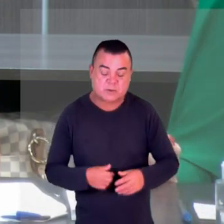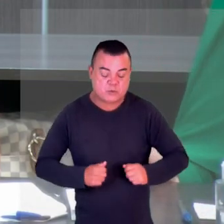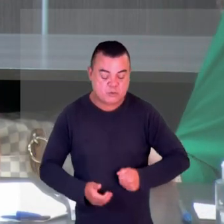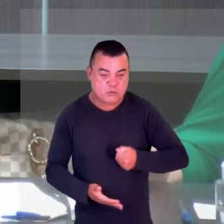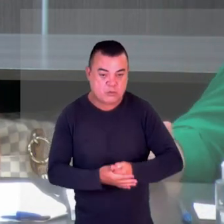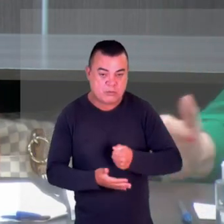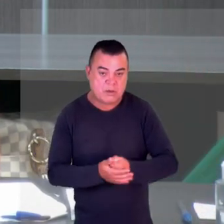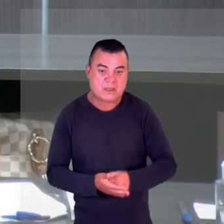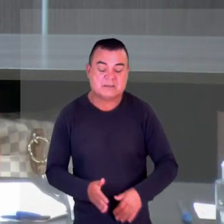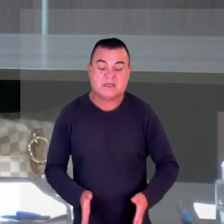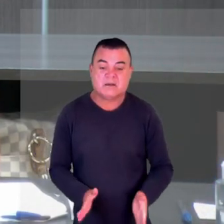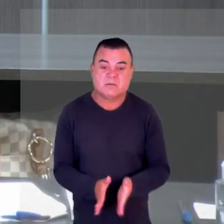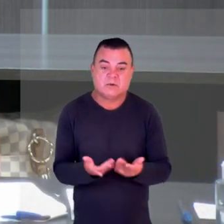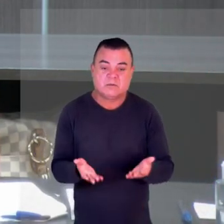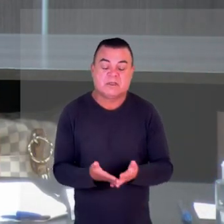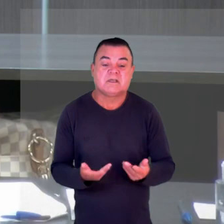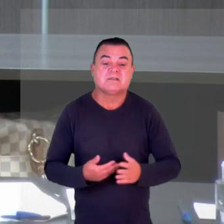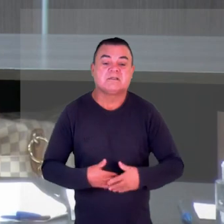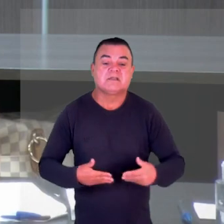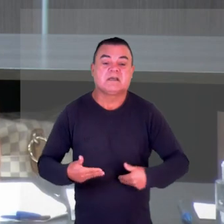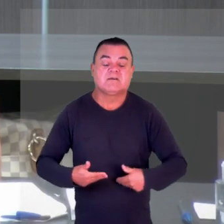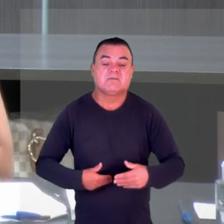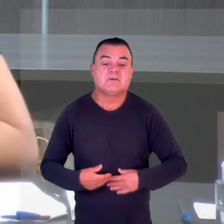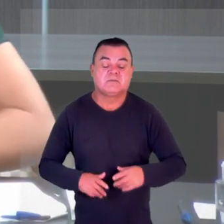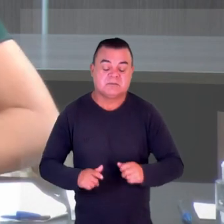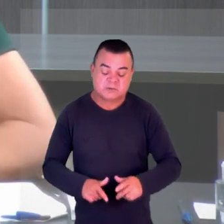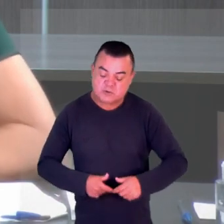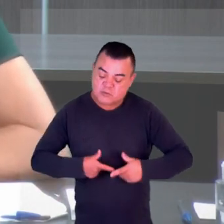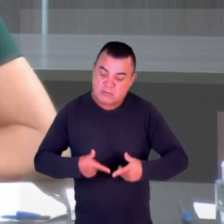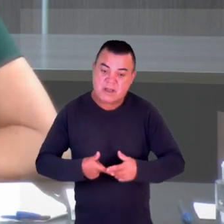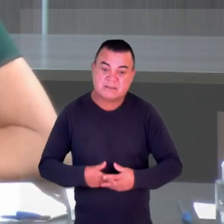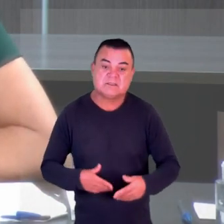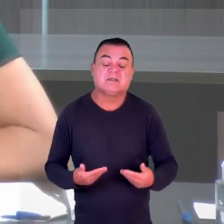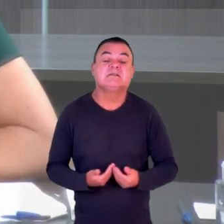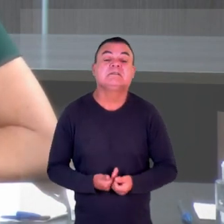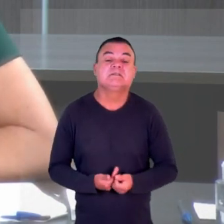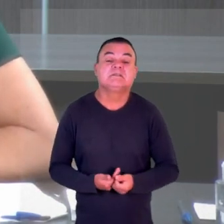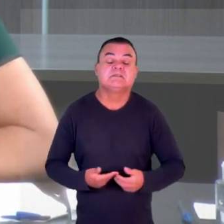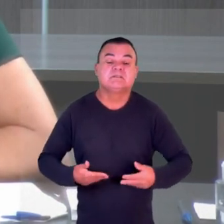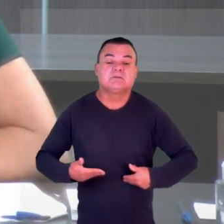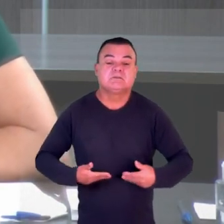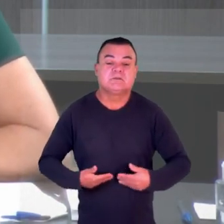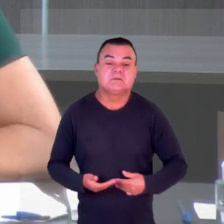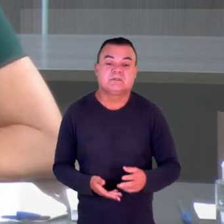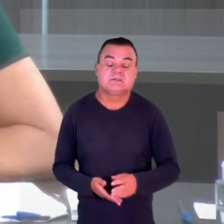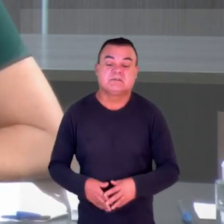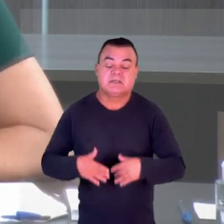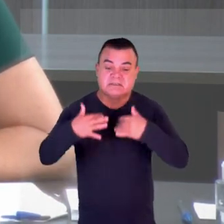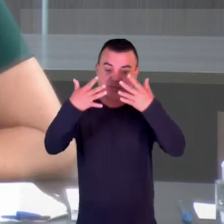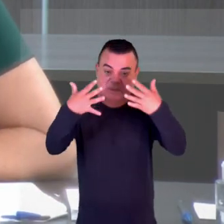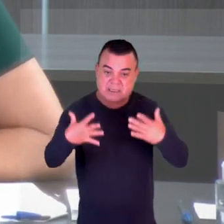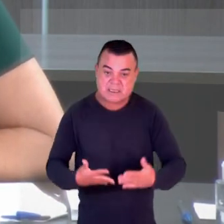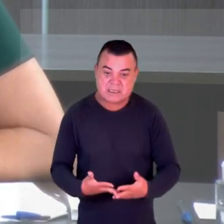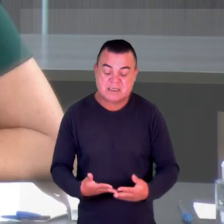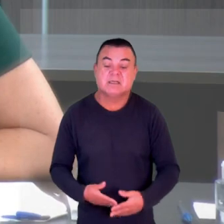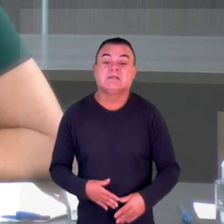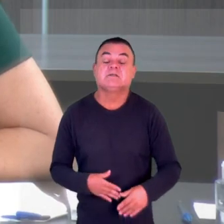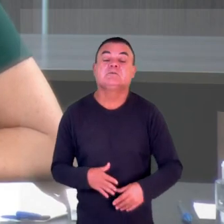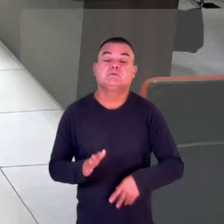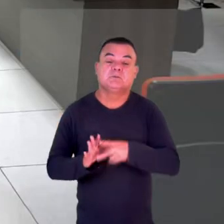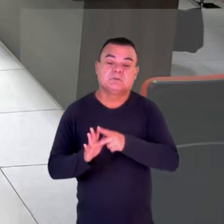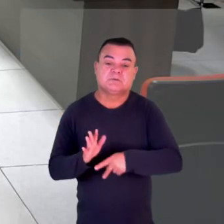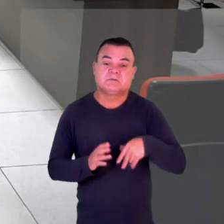desenvolvimento e assistência social família e combate a fome que vai falar do Plano Brasil sem fome com a palavra